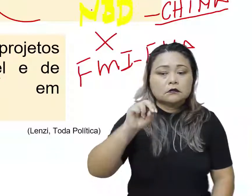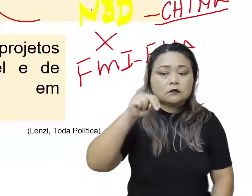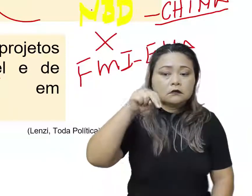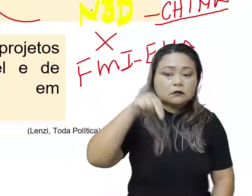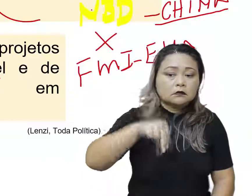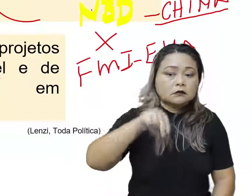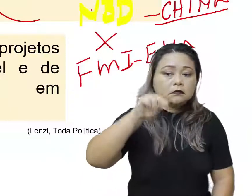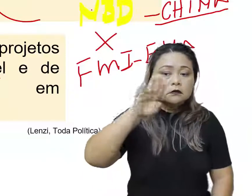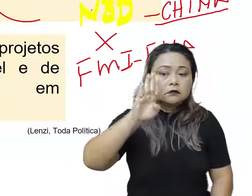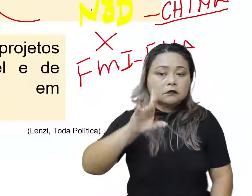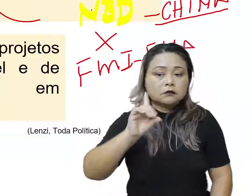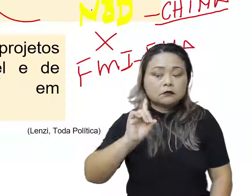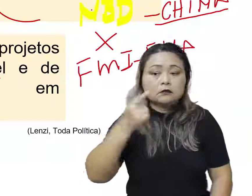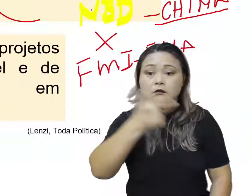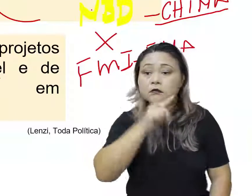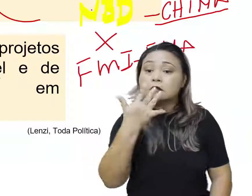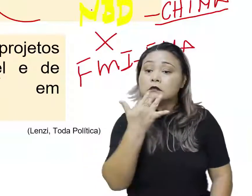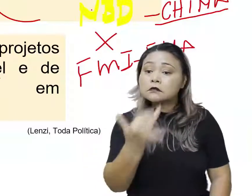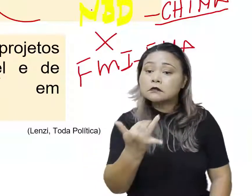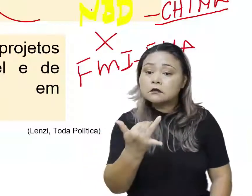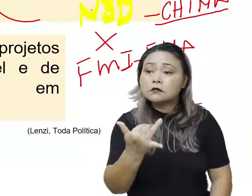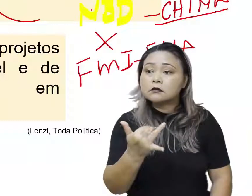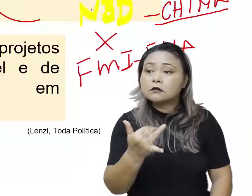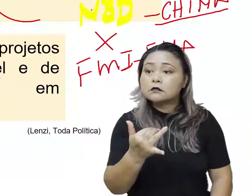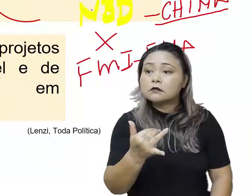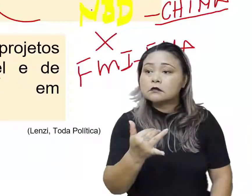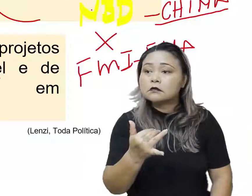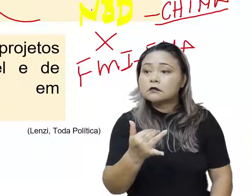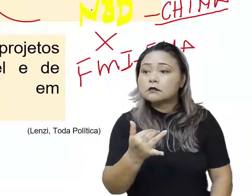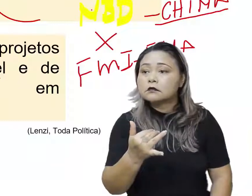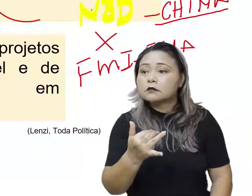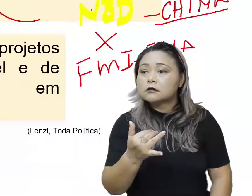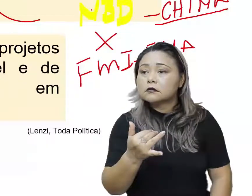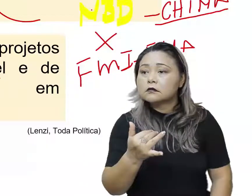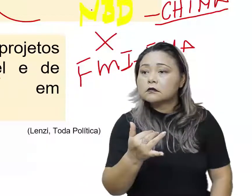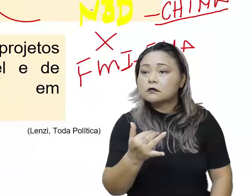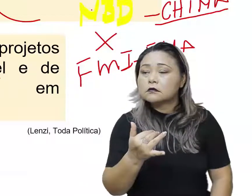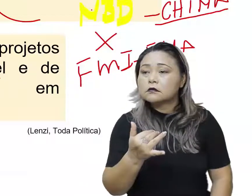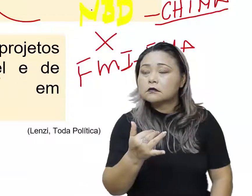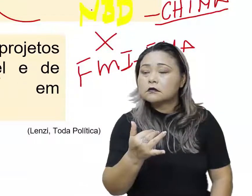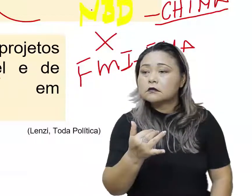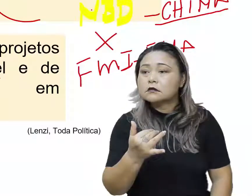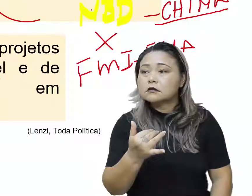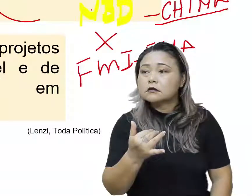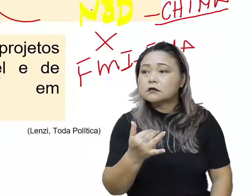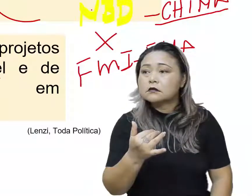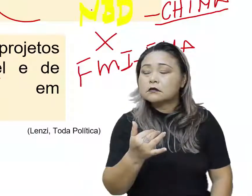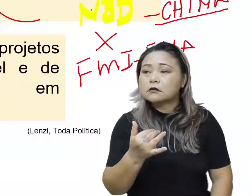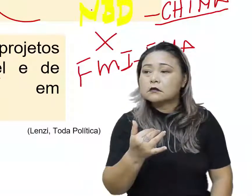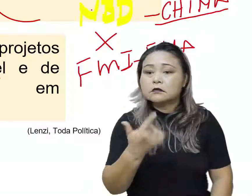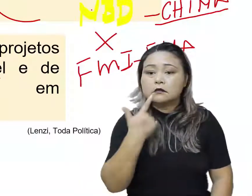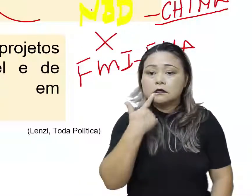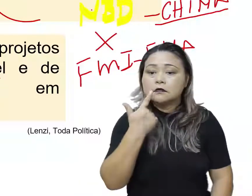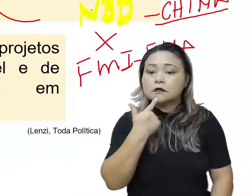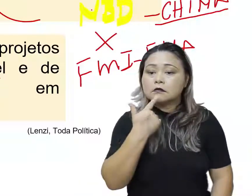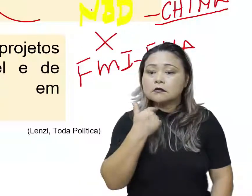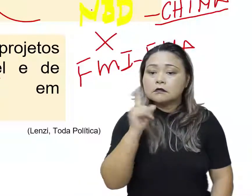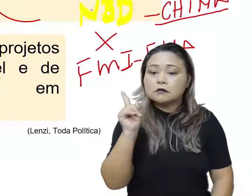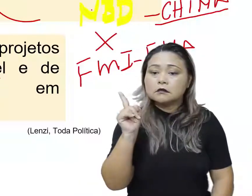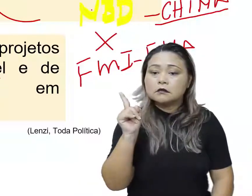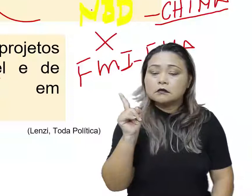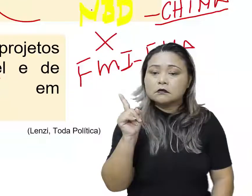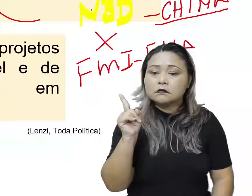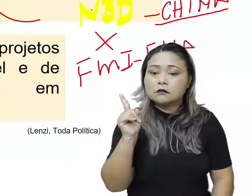Puxa, professor, que legal, tem outra cor? Tem, tá? Porque a gente só dá mais preferência ao vermelho, porque o vermelho é mais destaque,